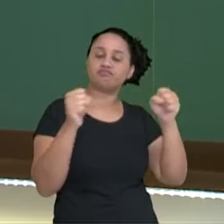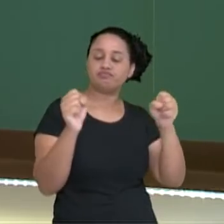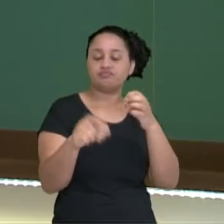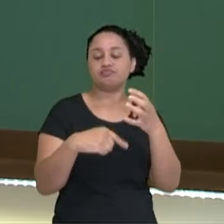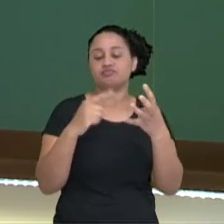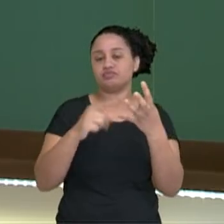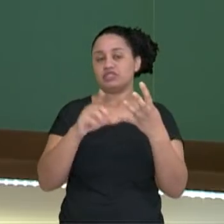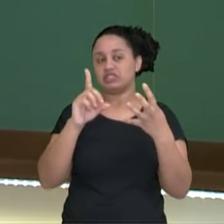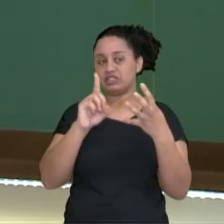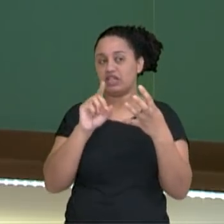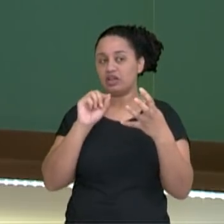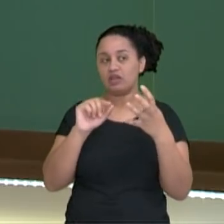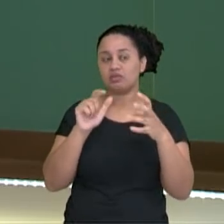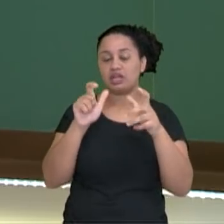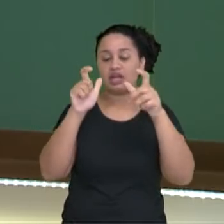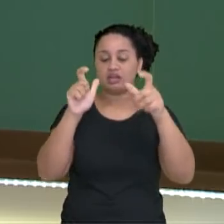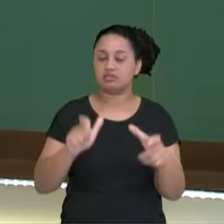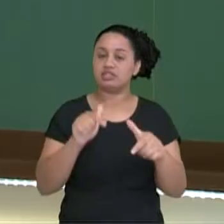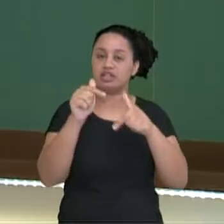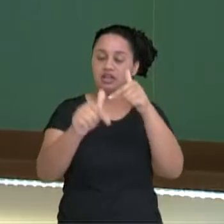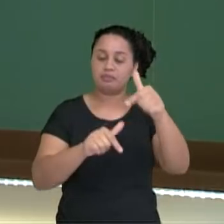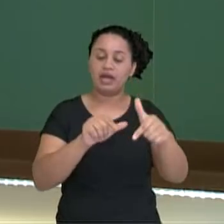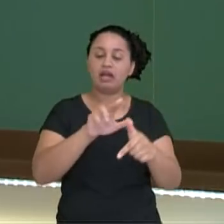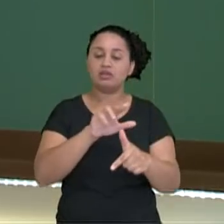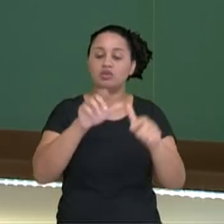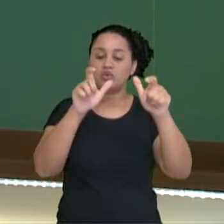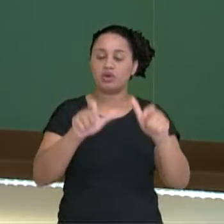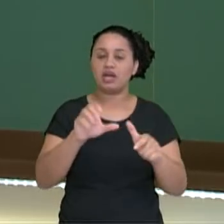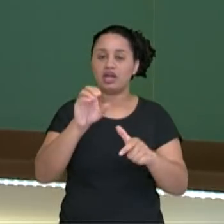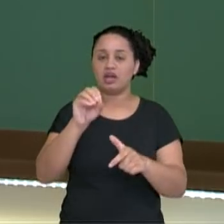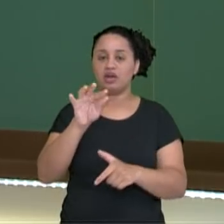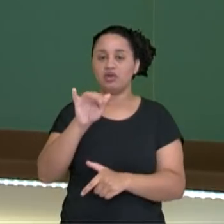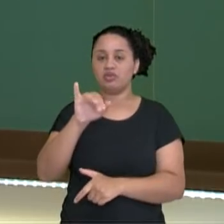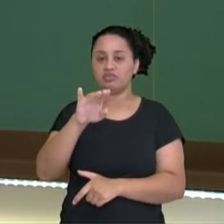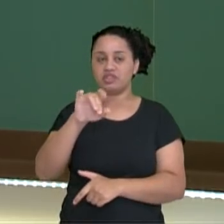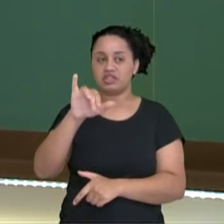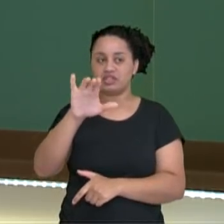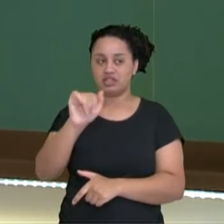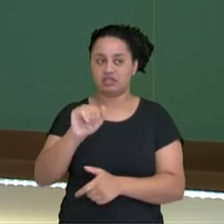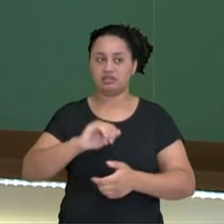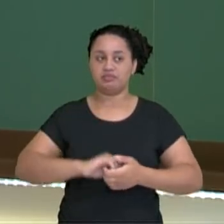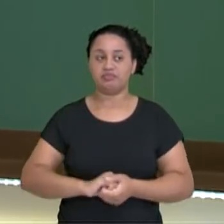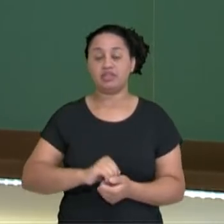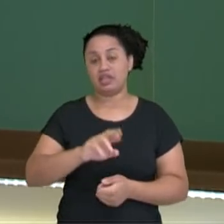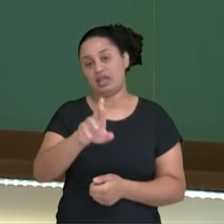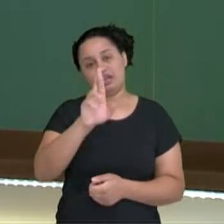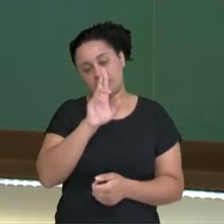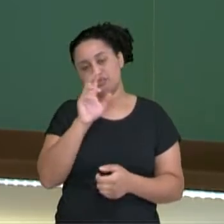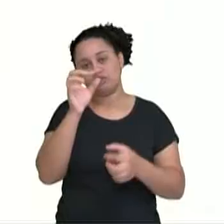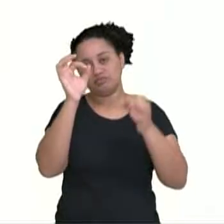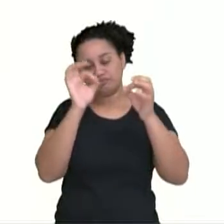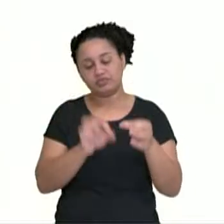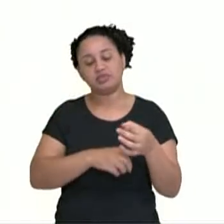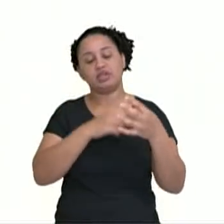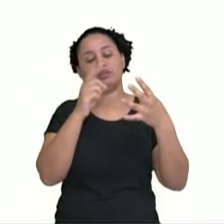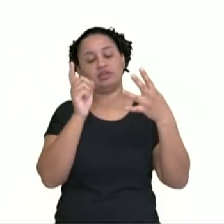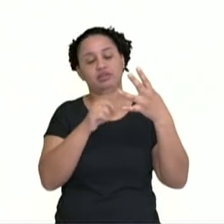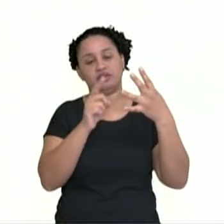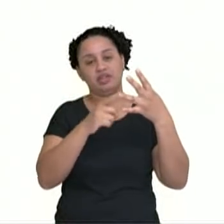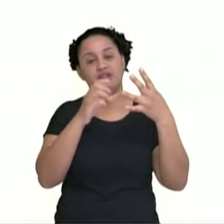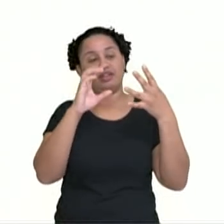D, a produção era realizada em oficinas. E a resposta, né, correta